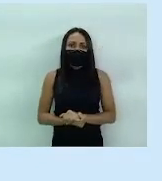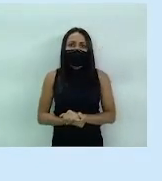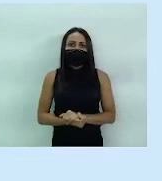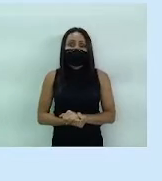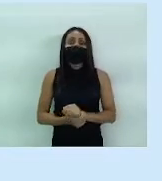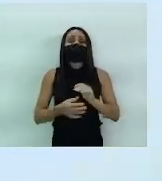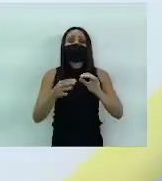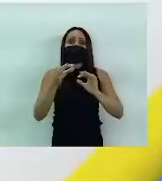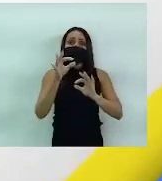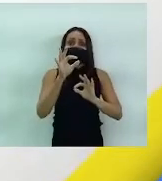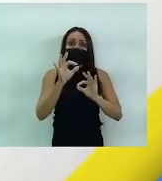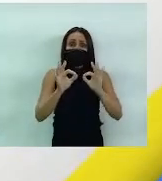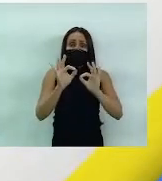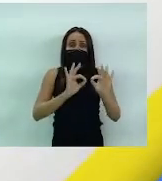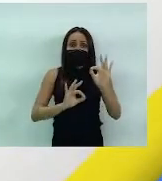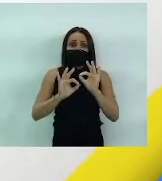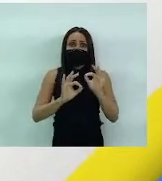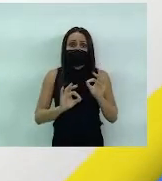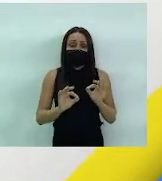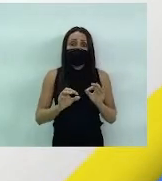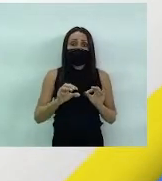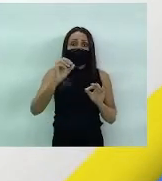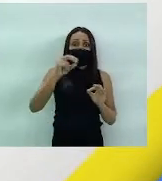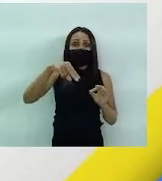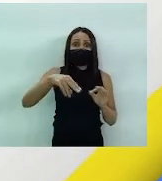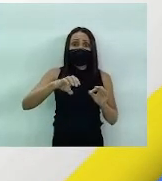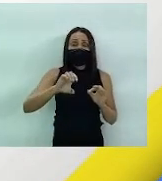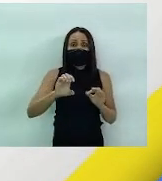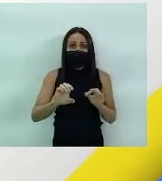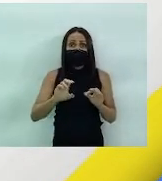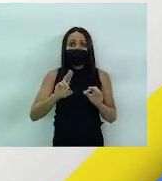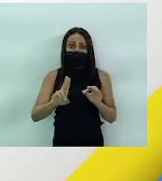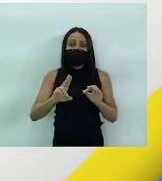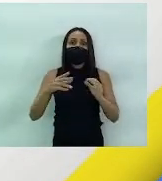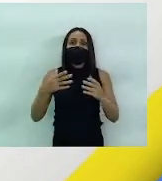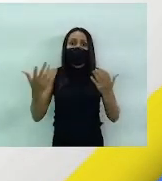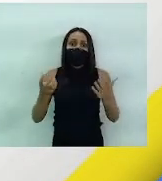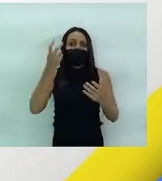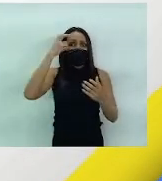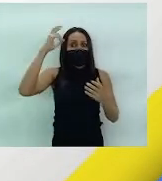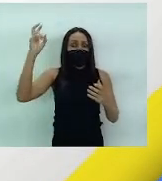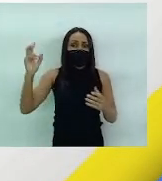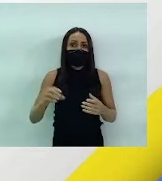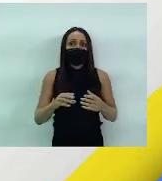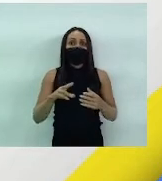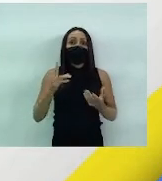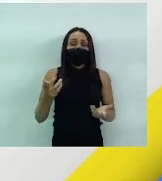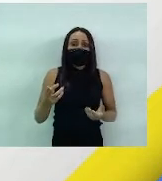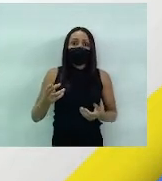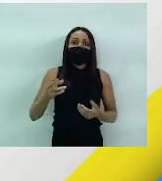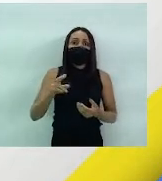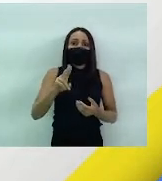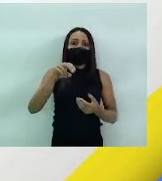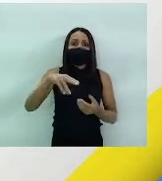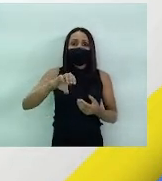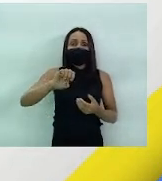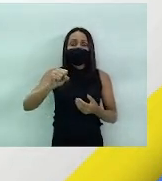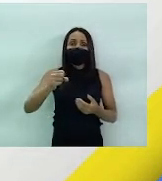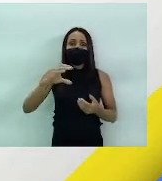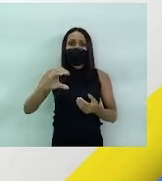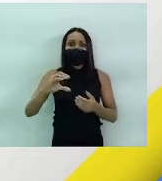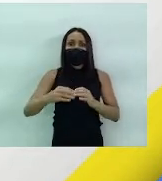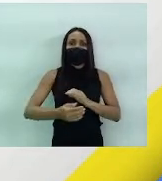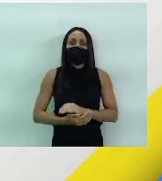A Organização das Nações Unidas para a Educação, a Ciência e a Cultura, a Unesco, apresenta os pilares